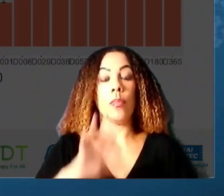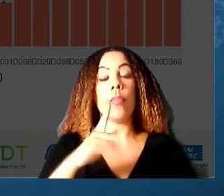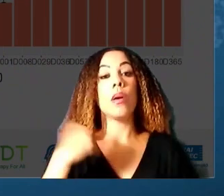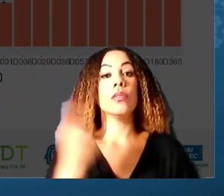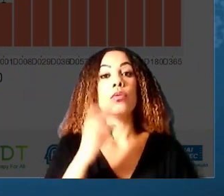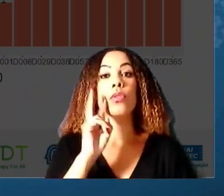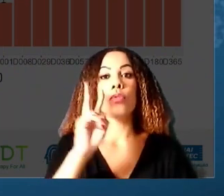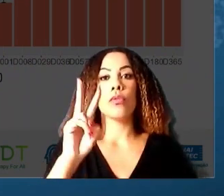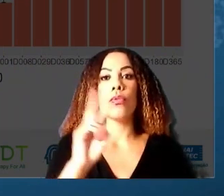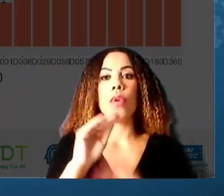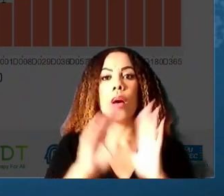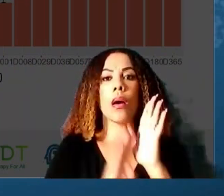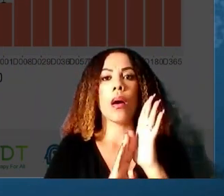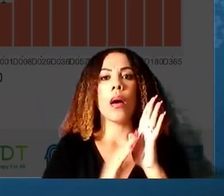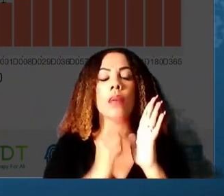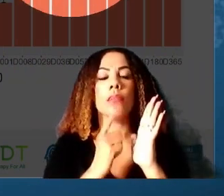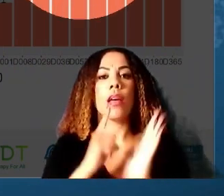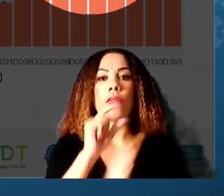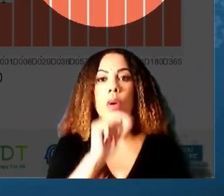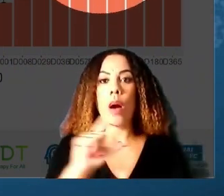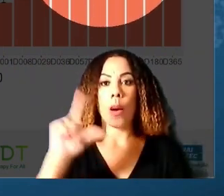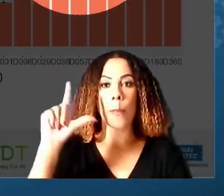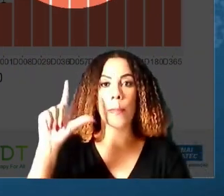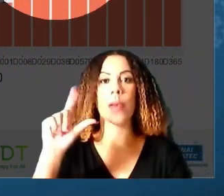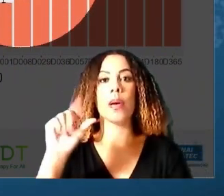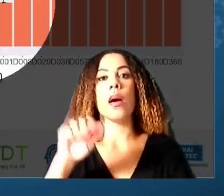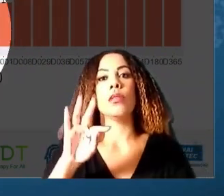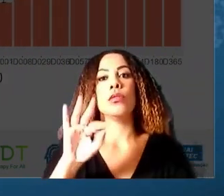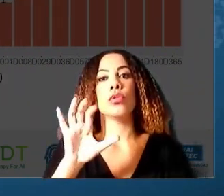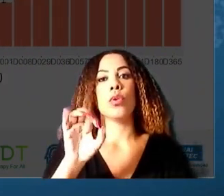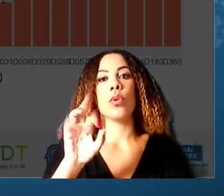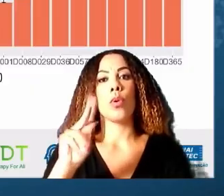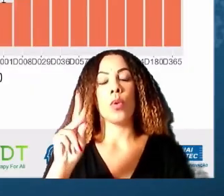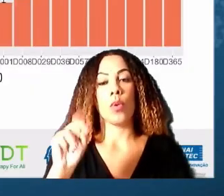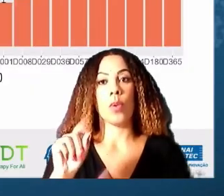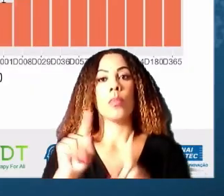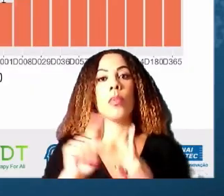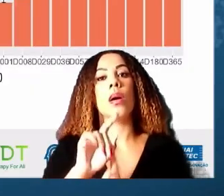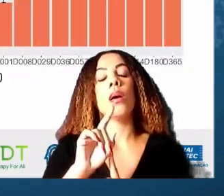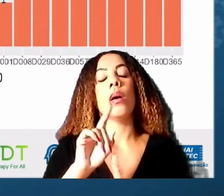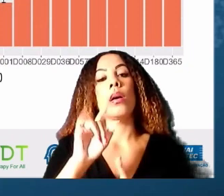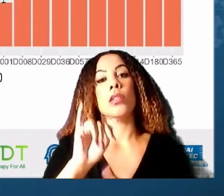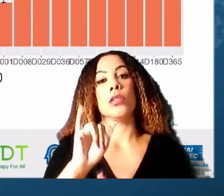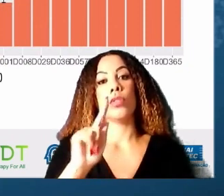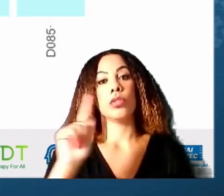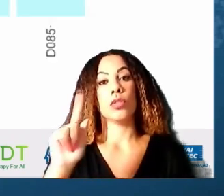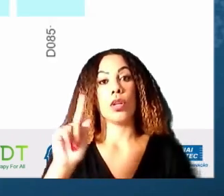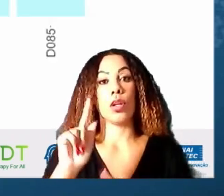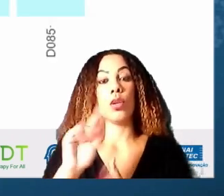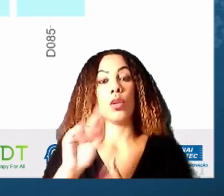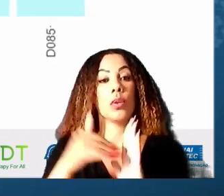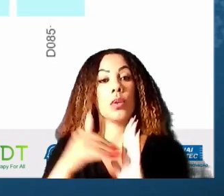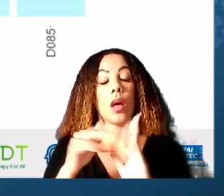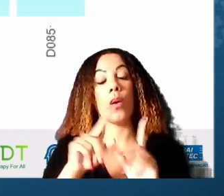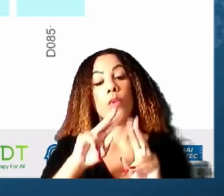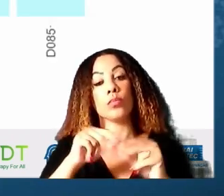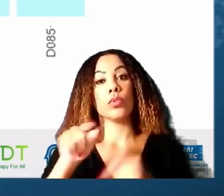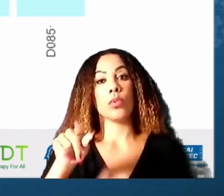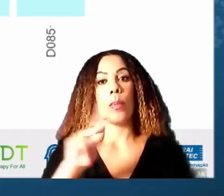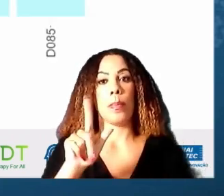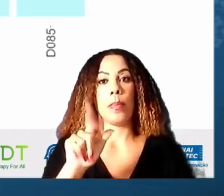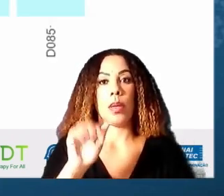de anticorpos, tanto neutralizante quanto IgG total em relação ao placebo, e também